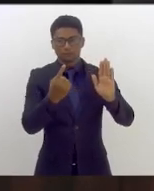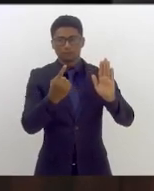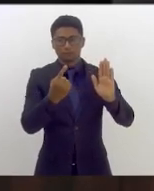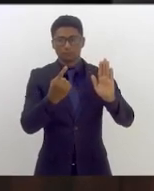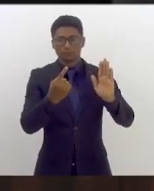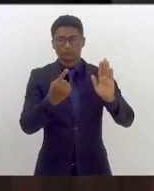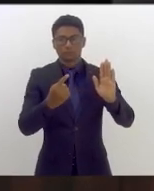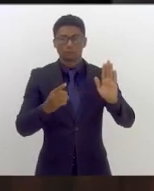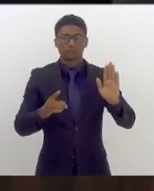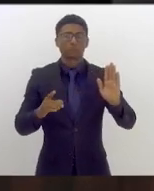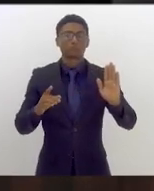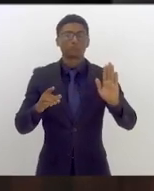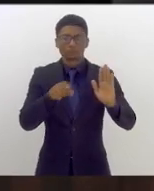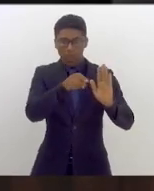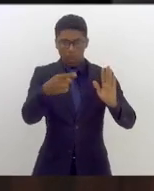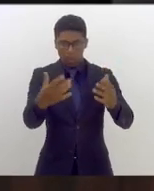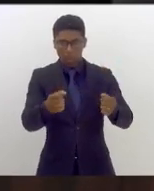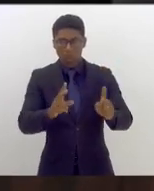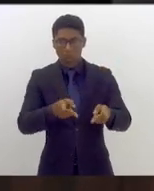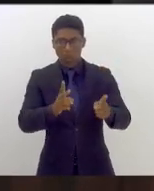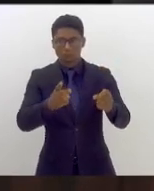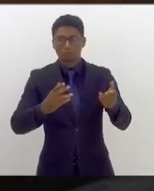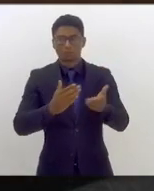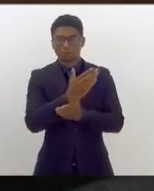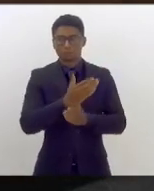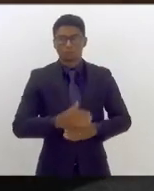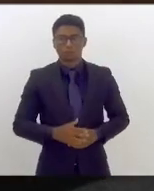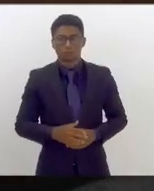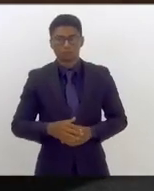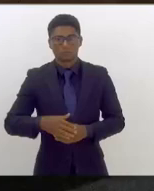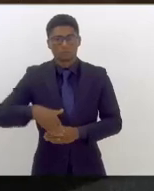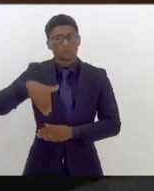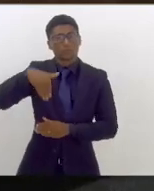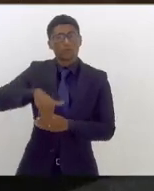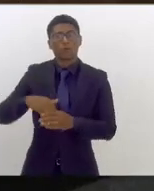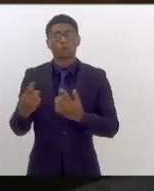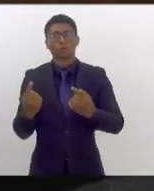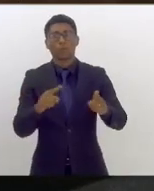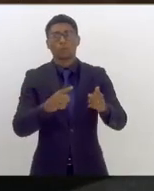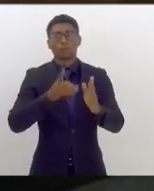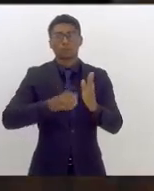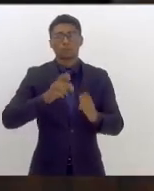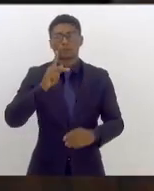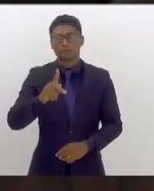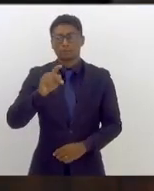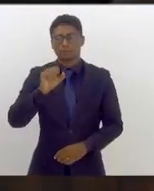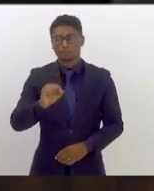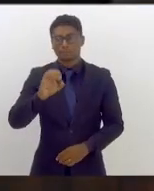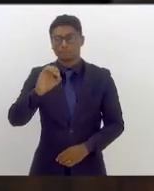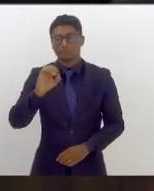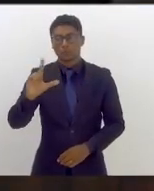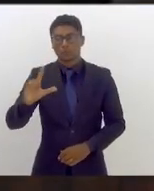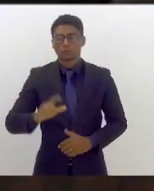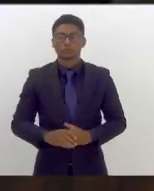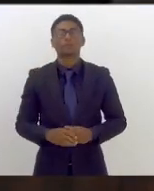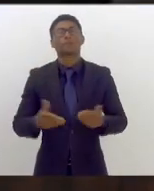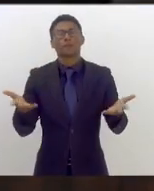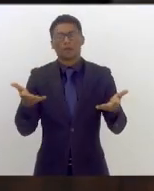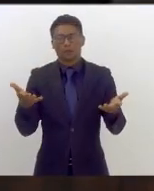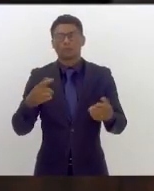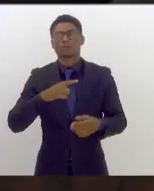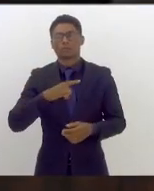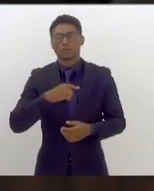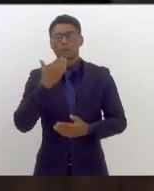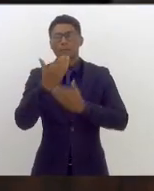destaques Como estão aprovados da bancada do pessoal E agora assim a